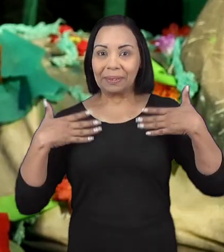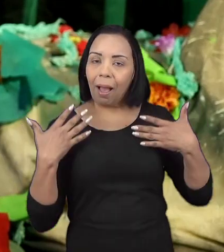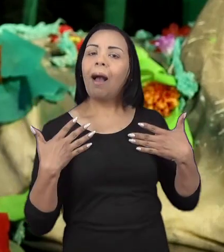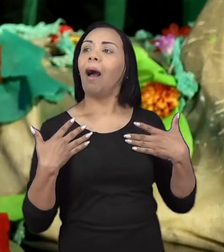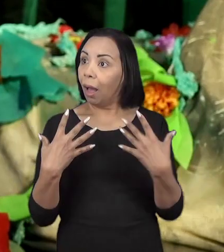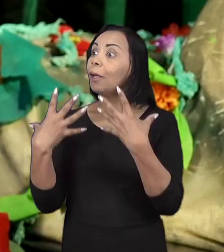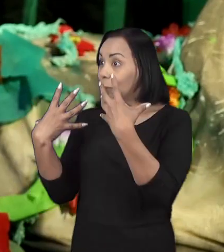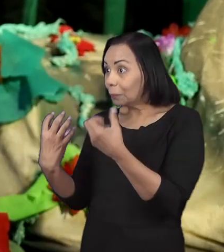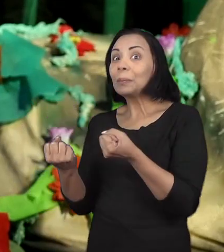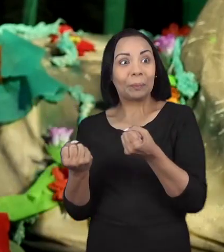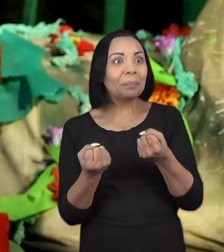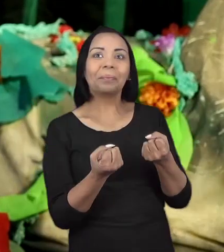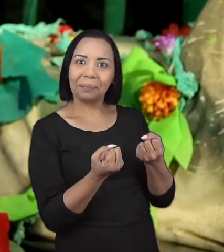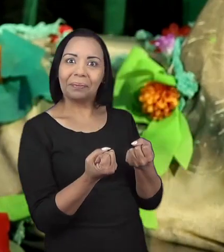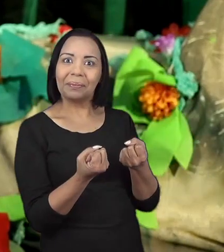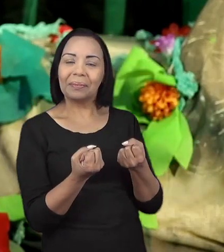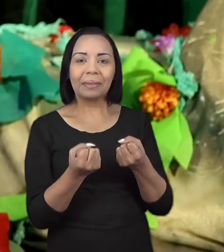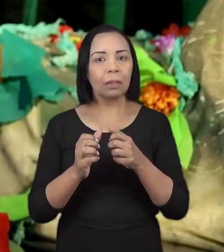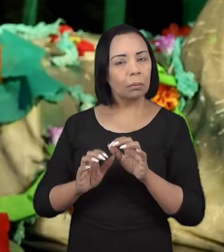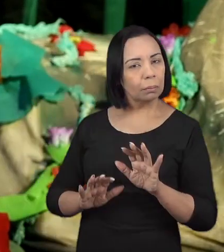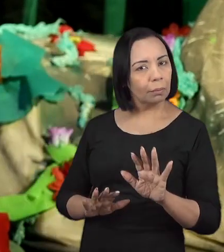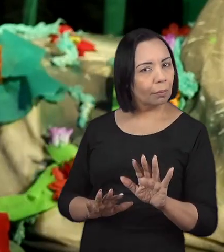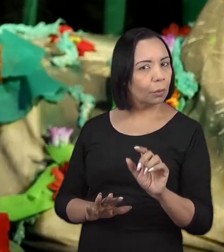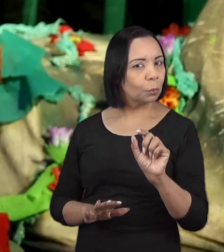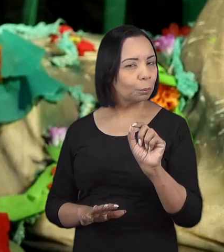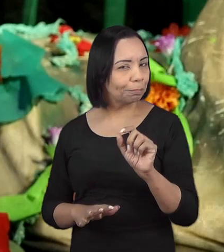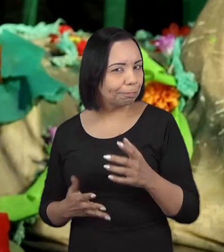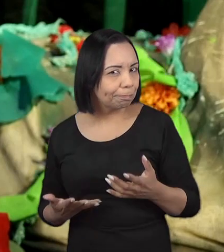e aceitou o convite para morar com os anões.